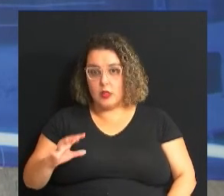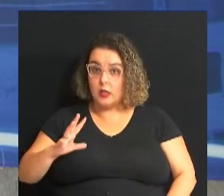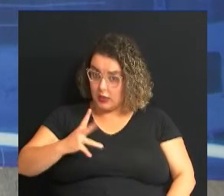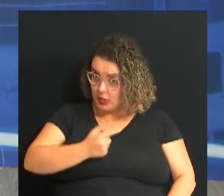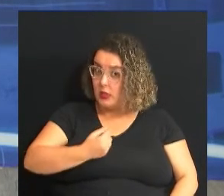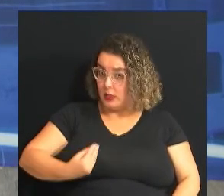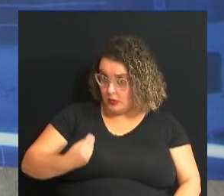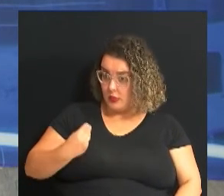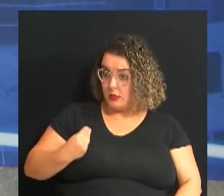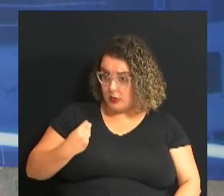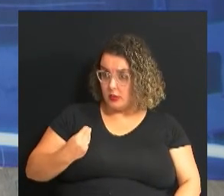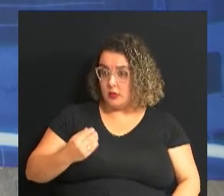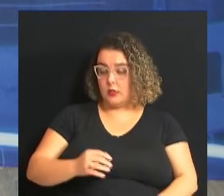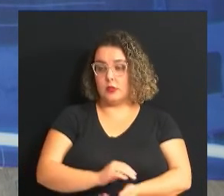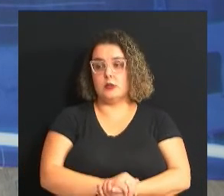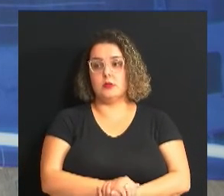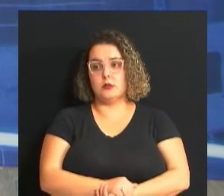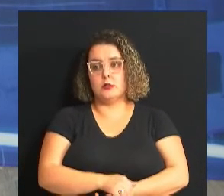né?